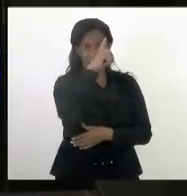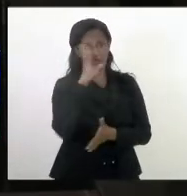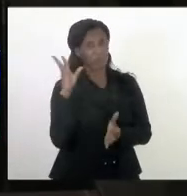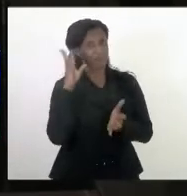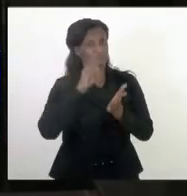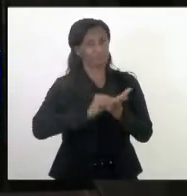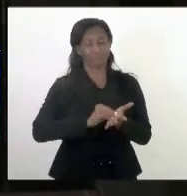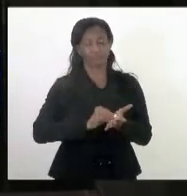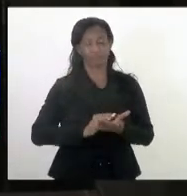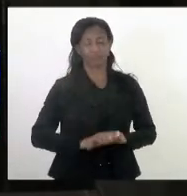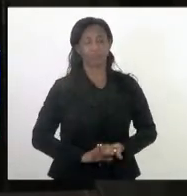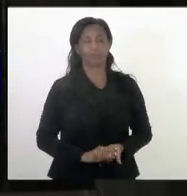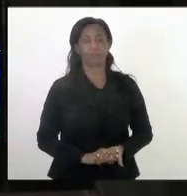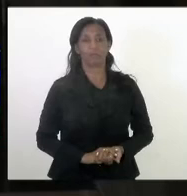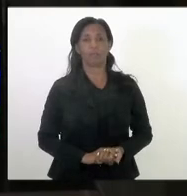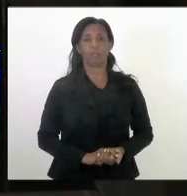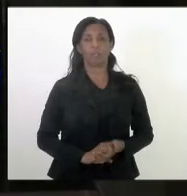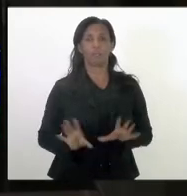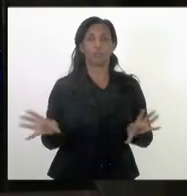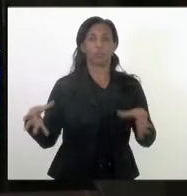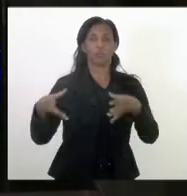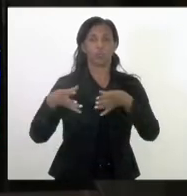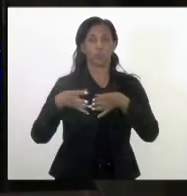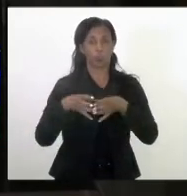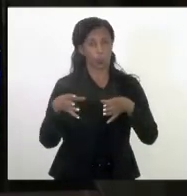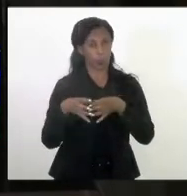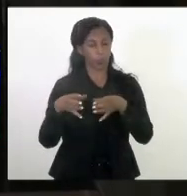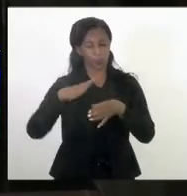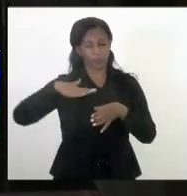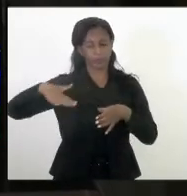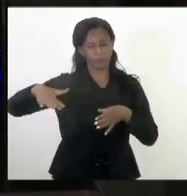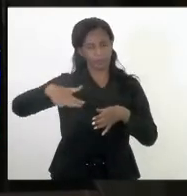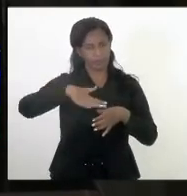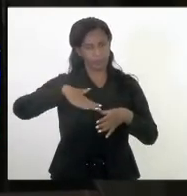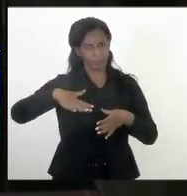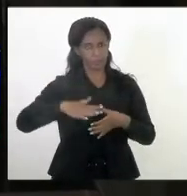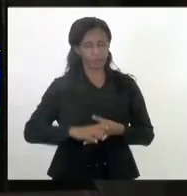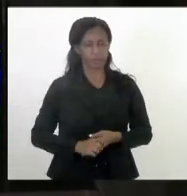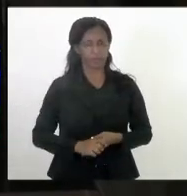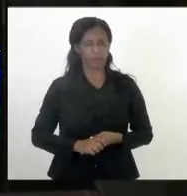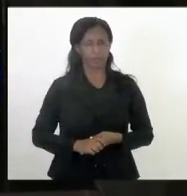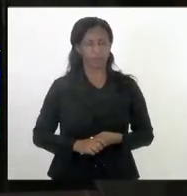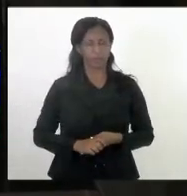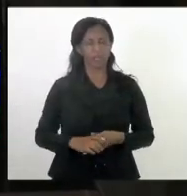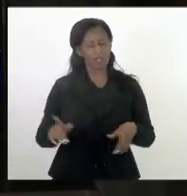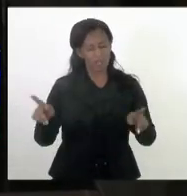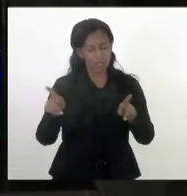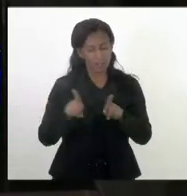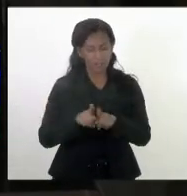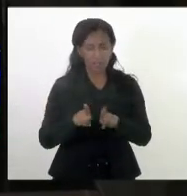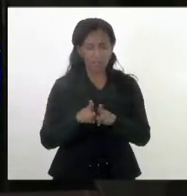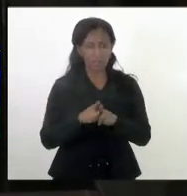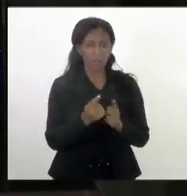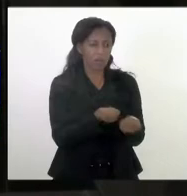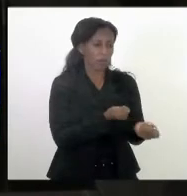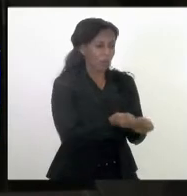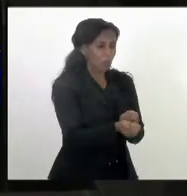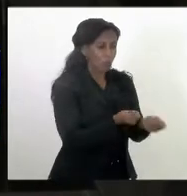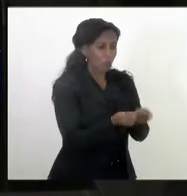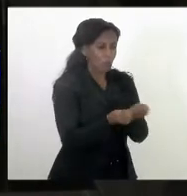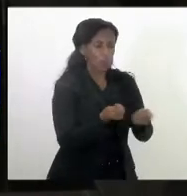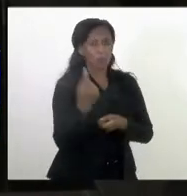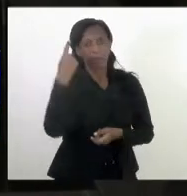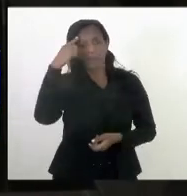implementar num campo operacional. e mais do que isso, num campo econômico e